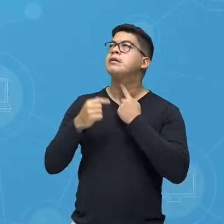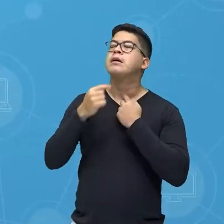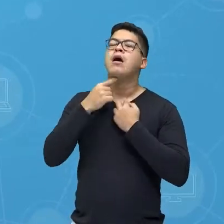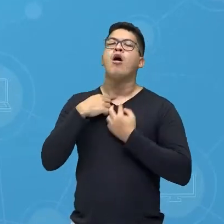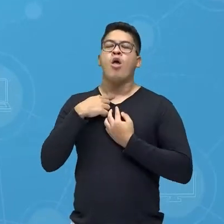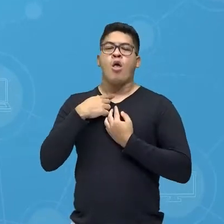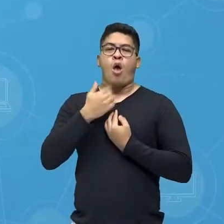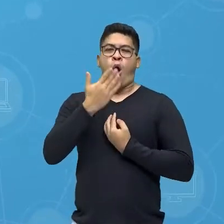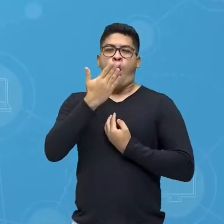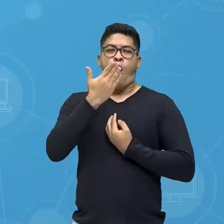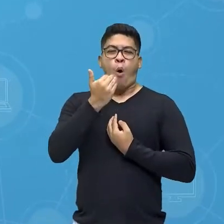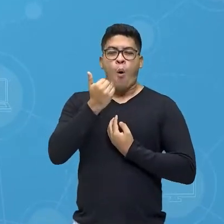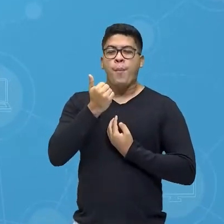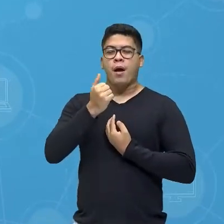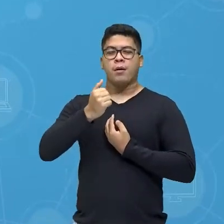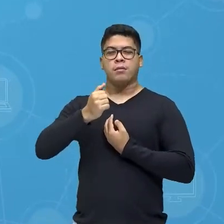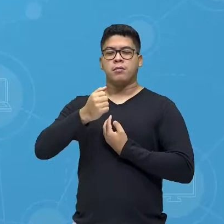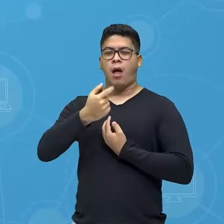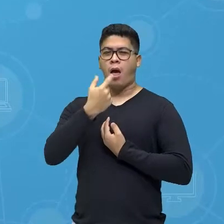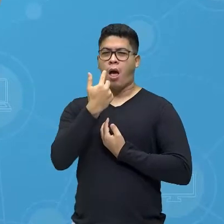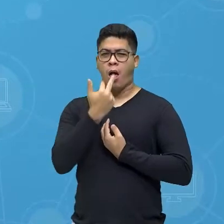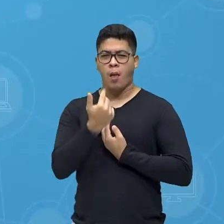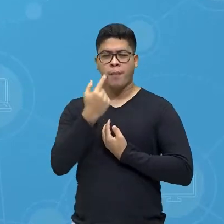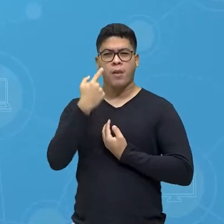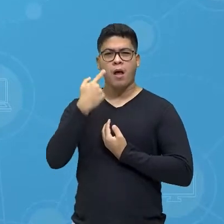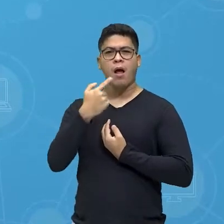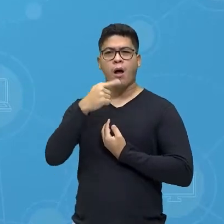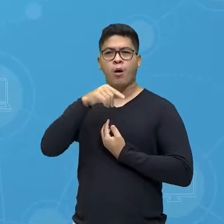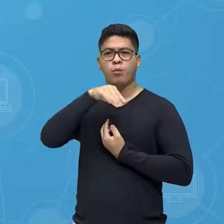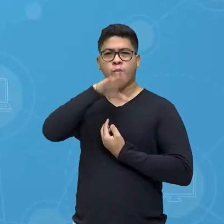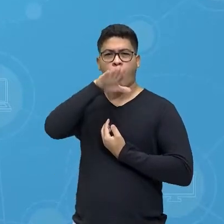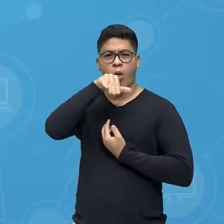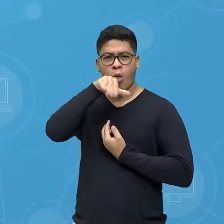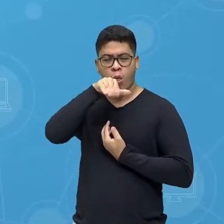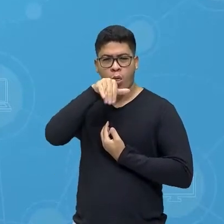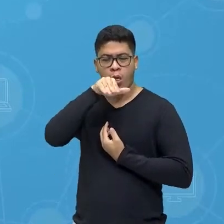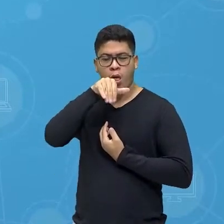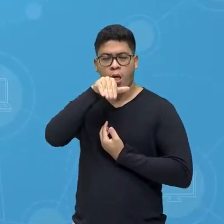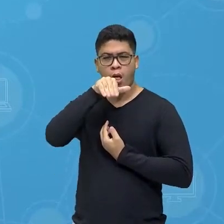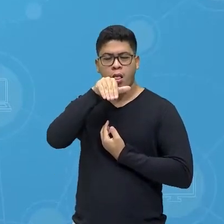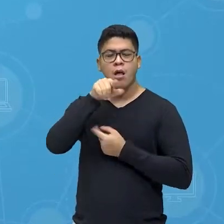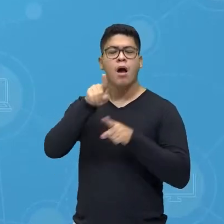foi caçar esse boi e escolheu o mais charmoso, o mais